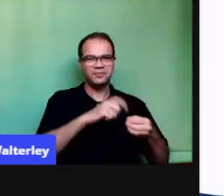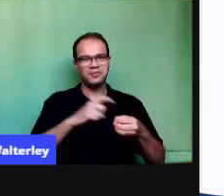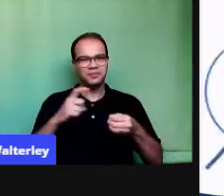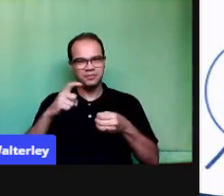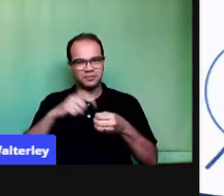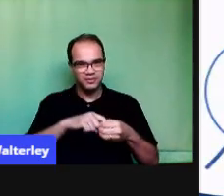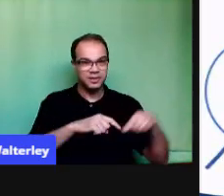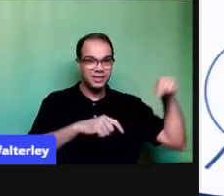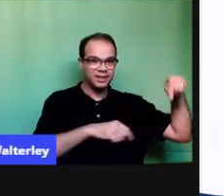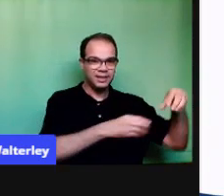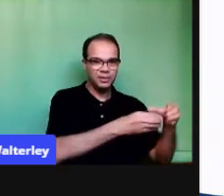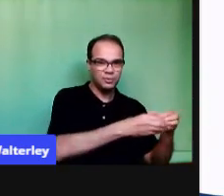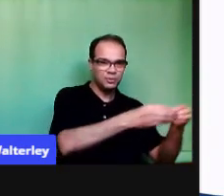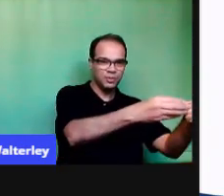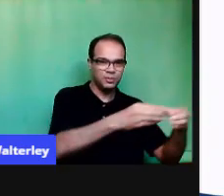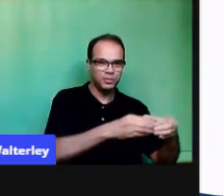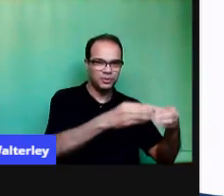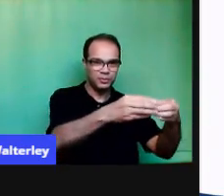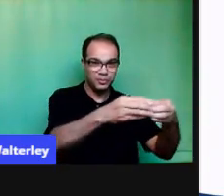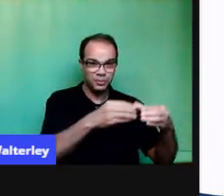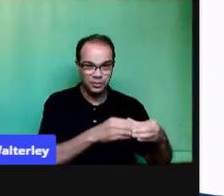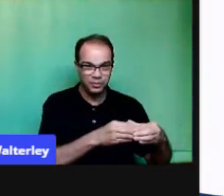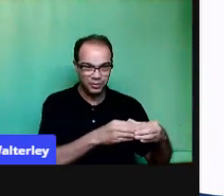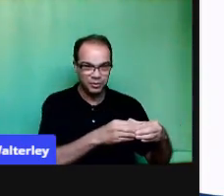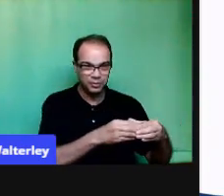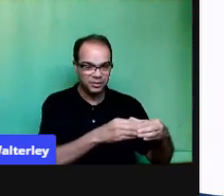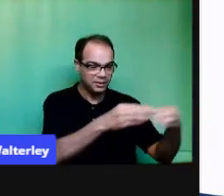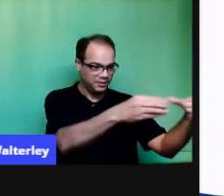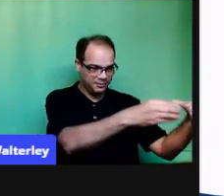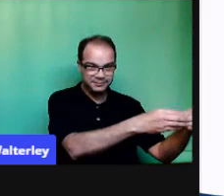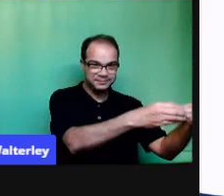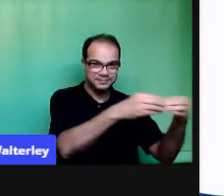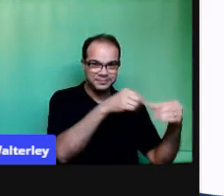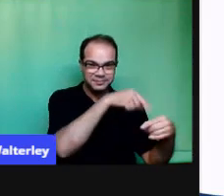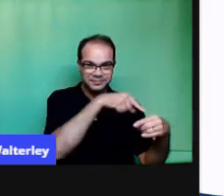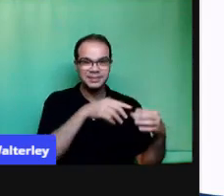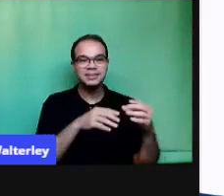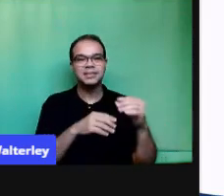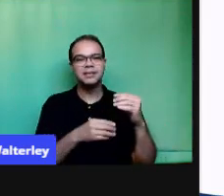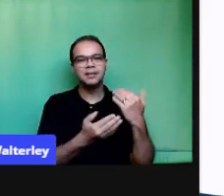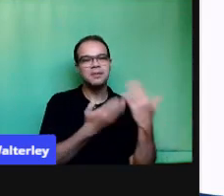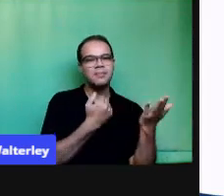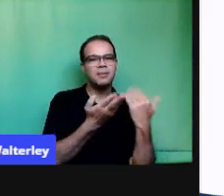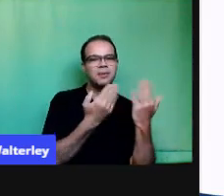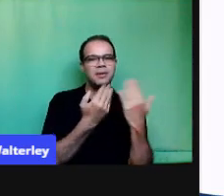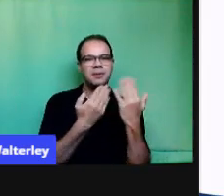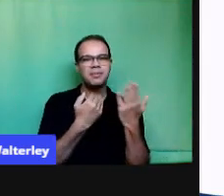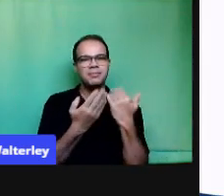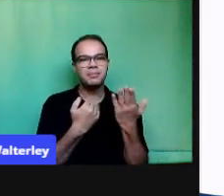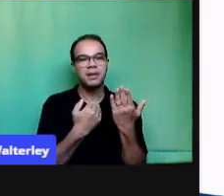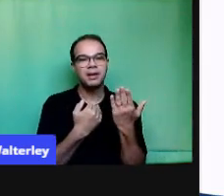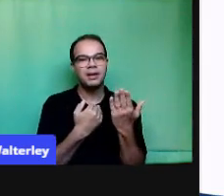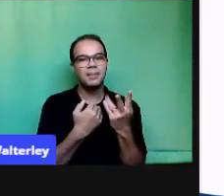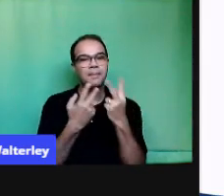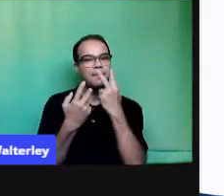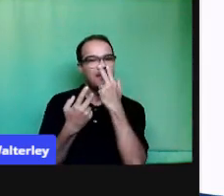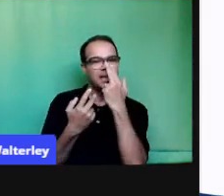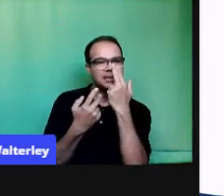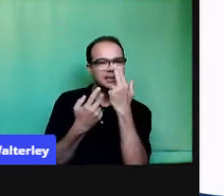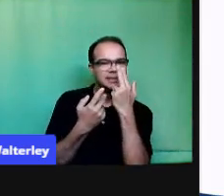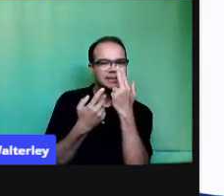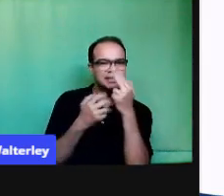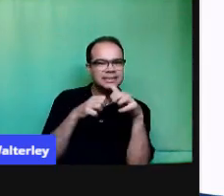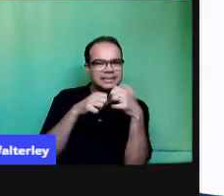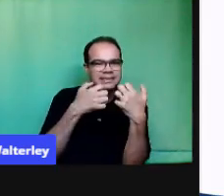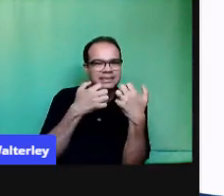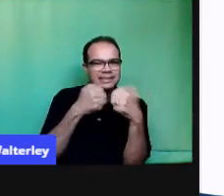próprio grupo o que naquele subgrupo tinha sido discutido. Então, vejam que eles vão conseguir formar um quebra-cabeça